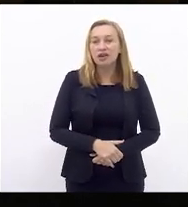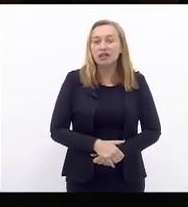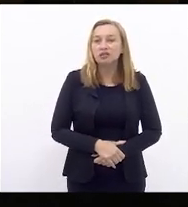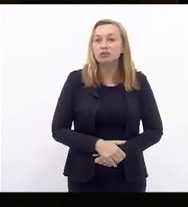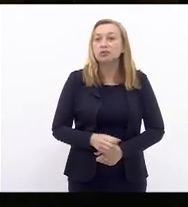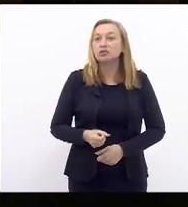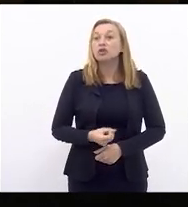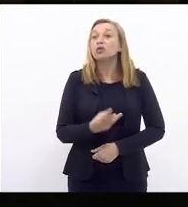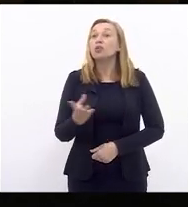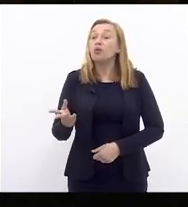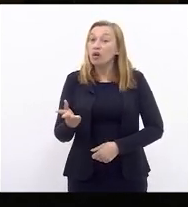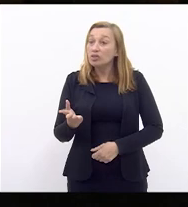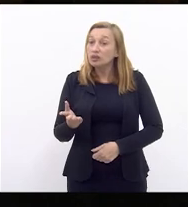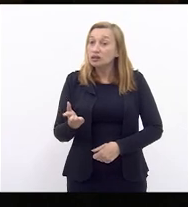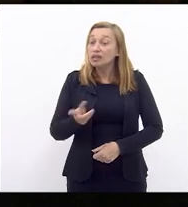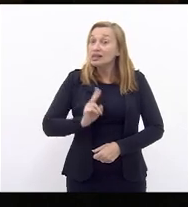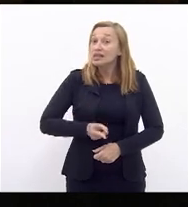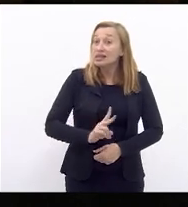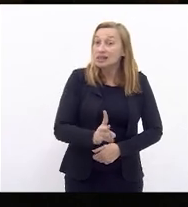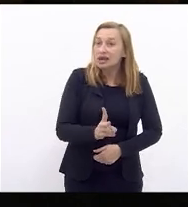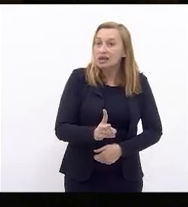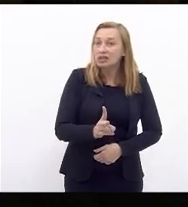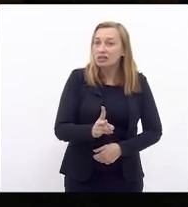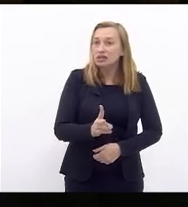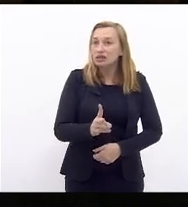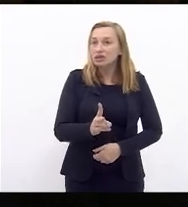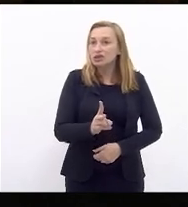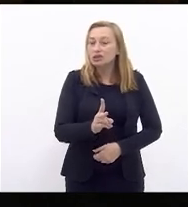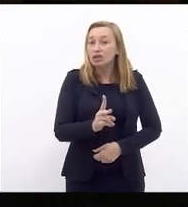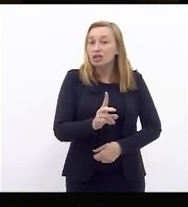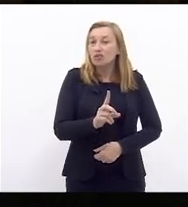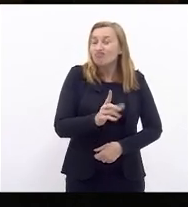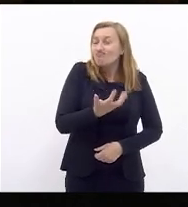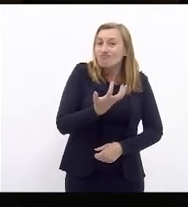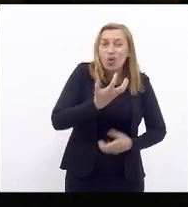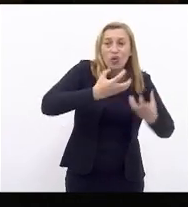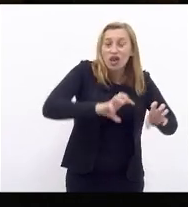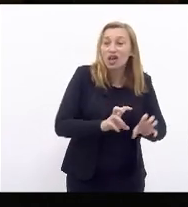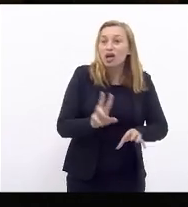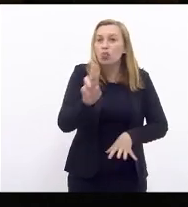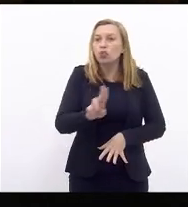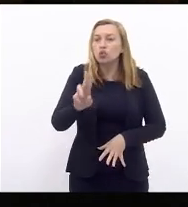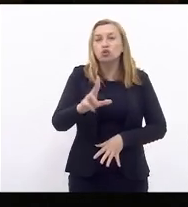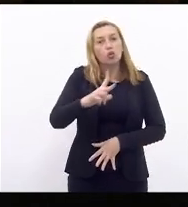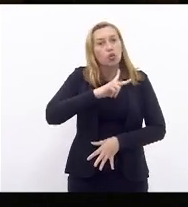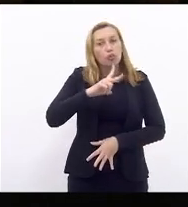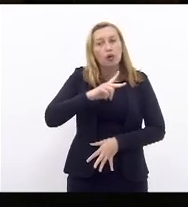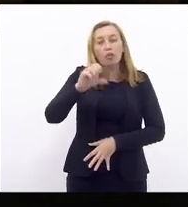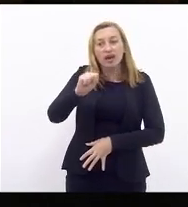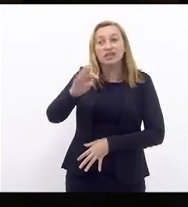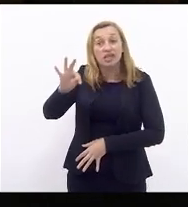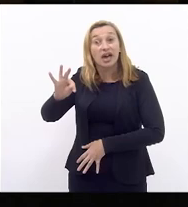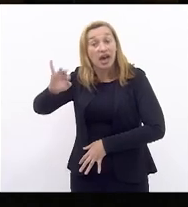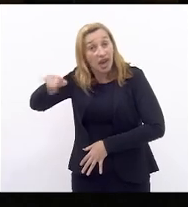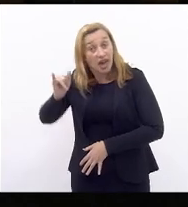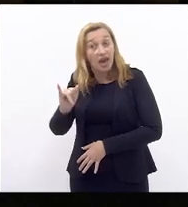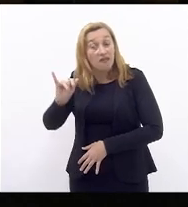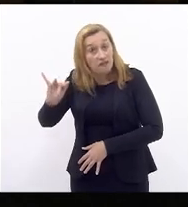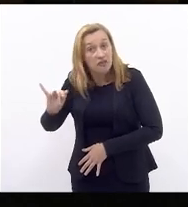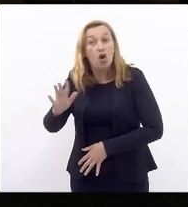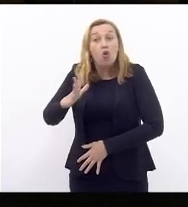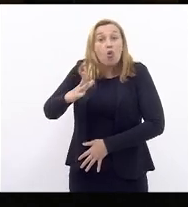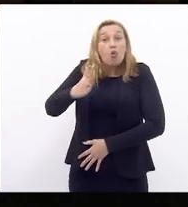Porquanto facultada sempre a recusa do usuário, o próprio STF reconhece o meu